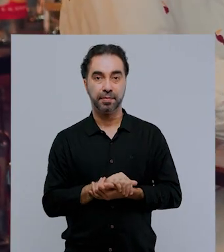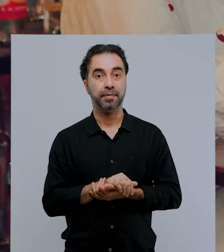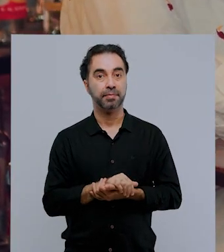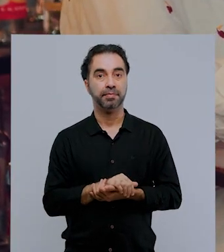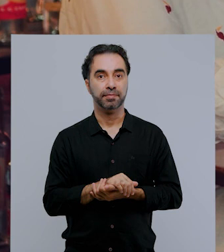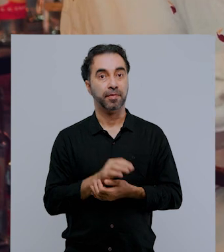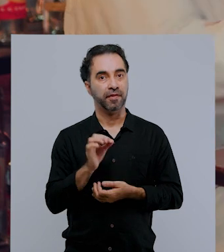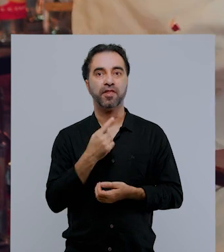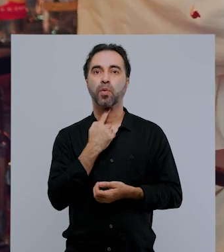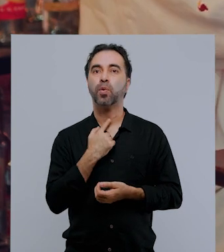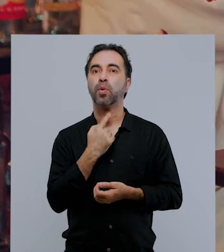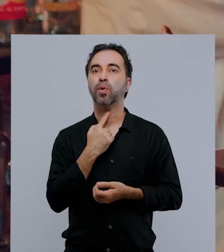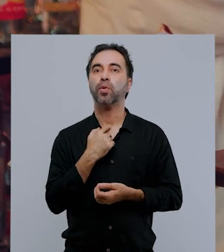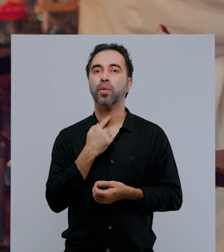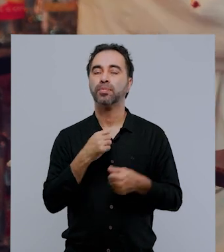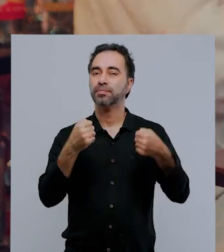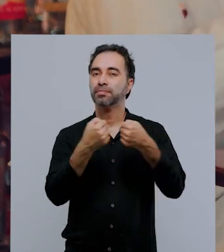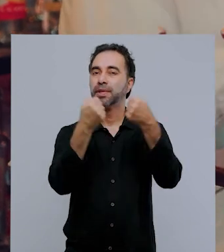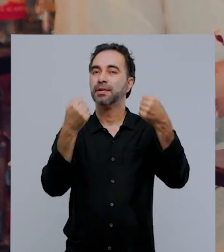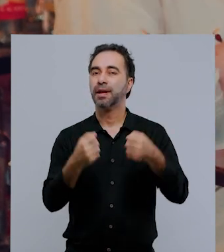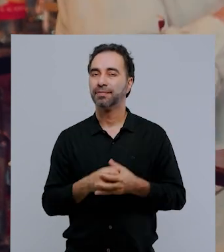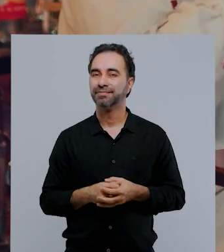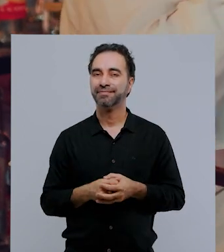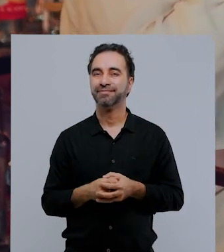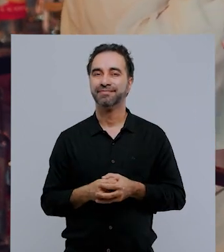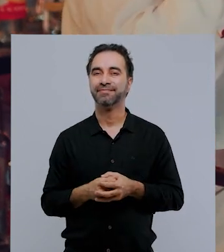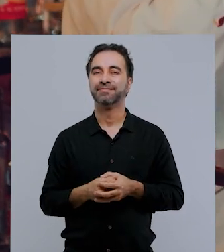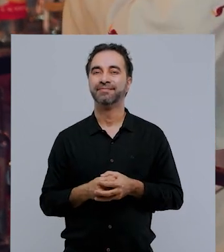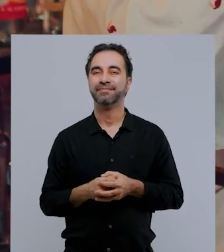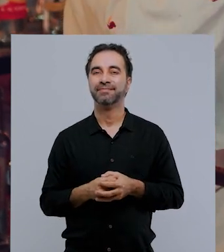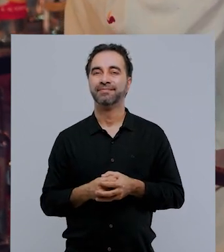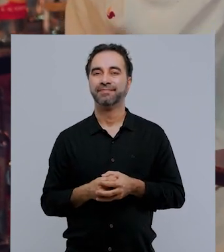Vamos ao gosto, né? Então vamos brindar também, que faz parte.